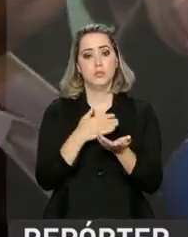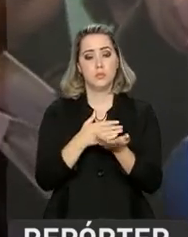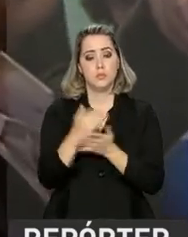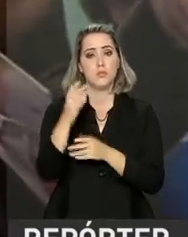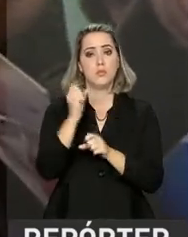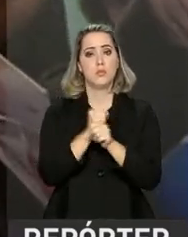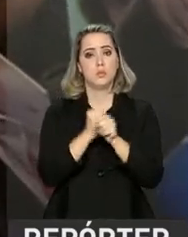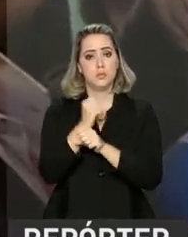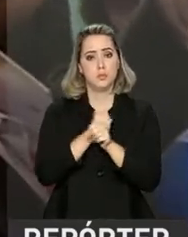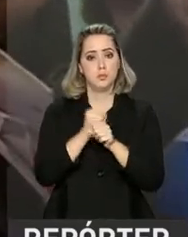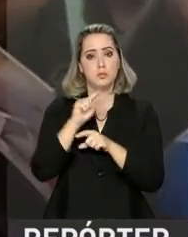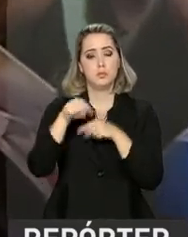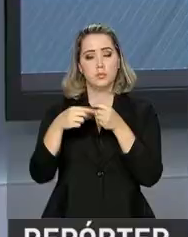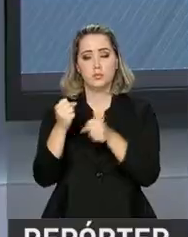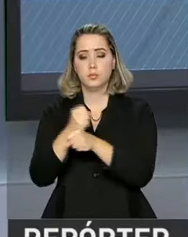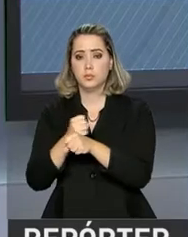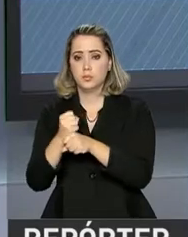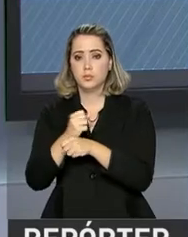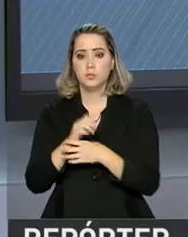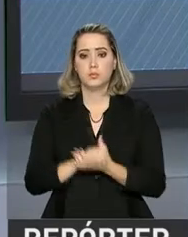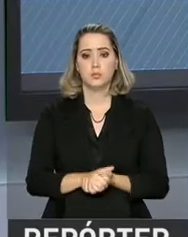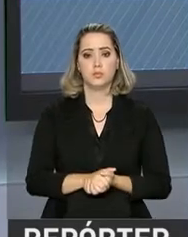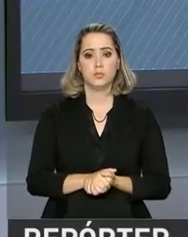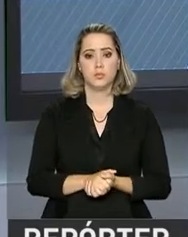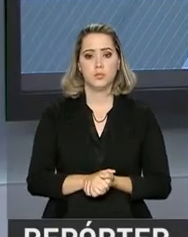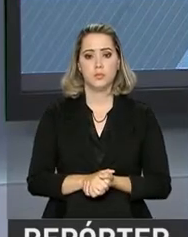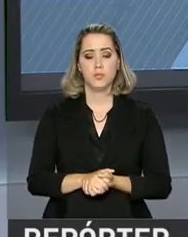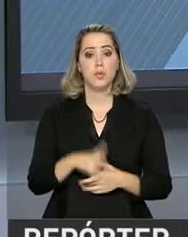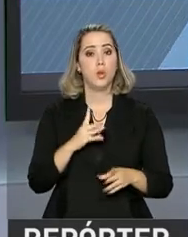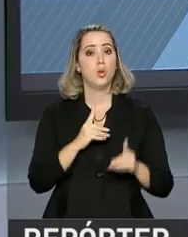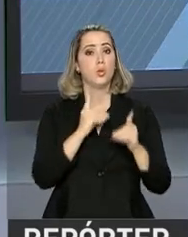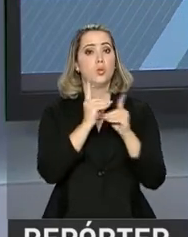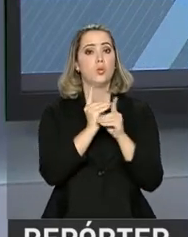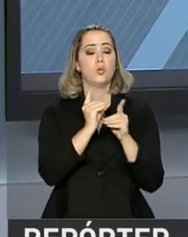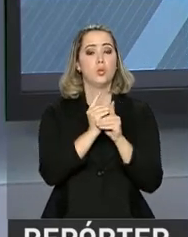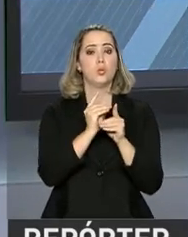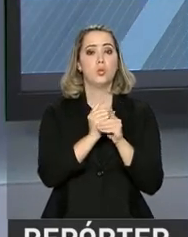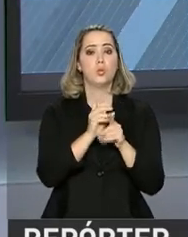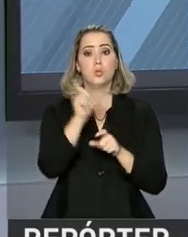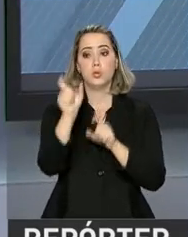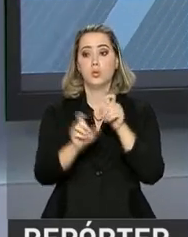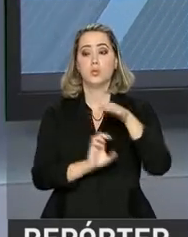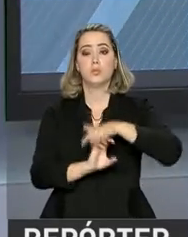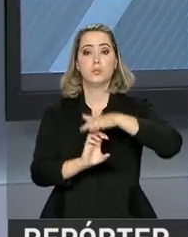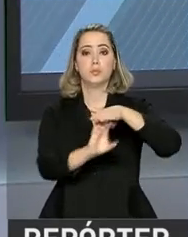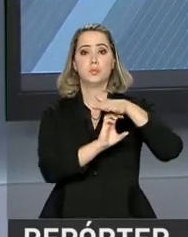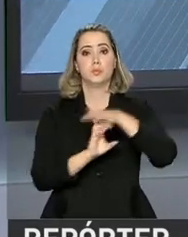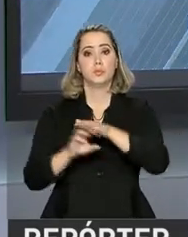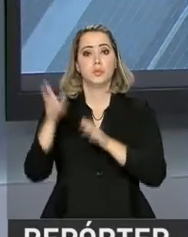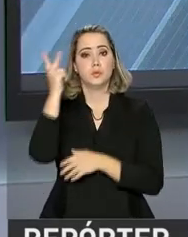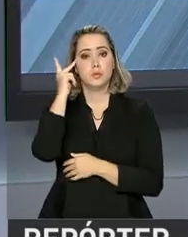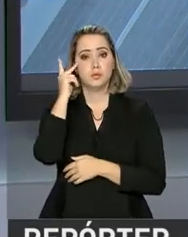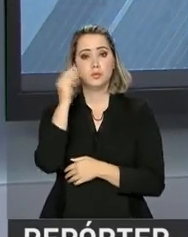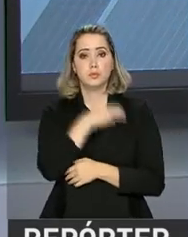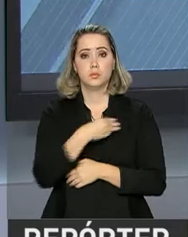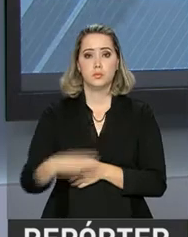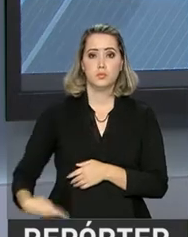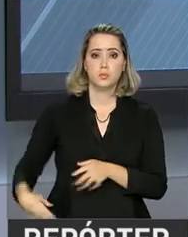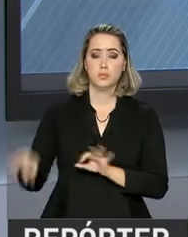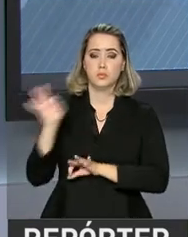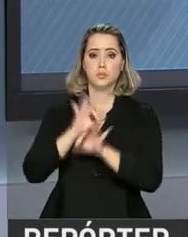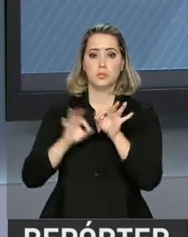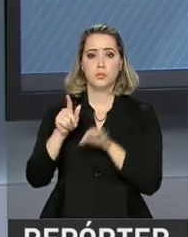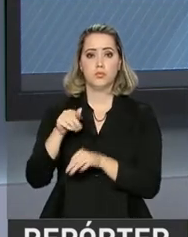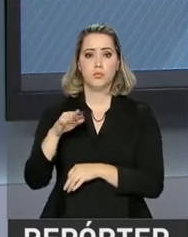ano e do próximo. Ainda no encontro com investidores em São Paulo, o ministro do Planejamento, Desenvolvimento e